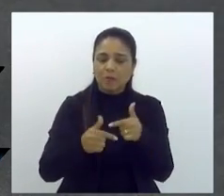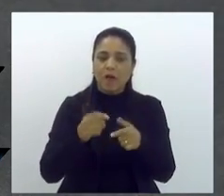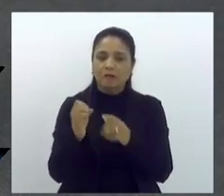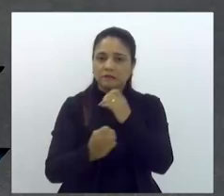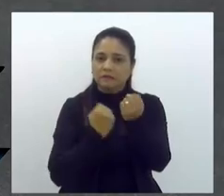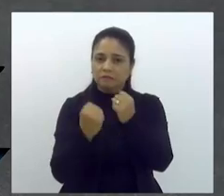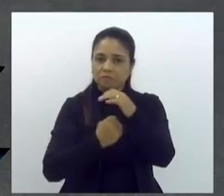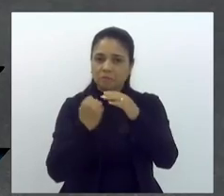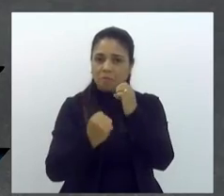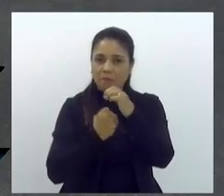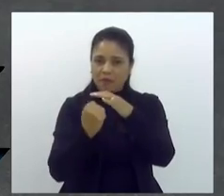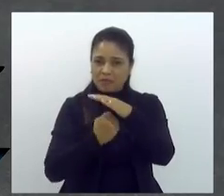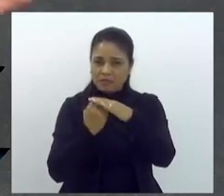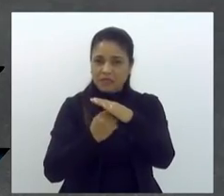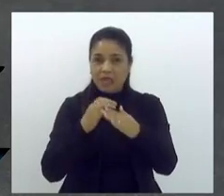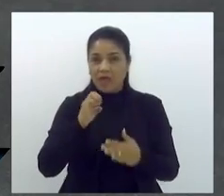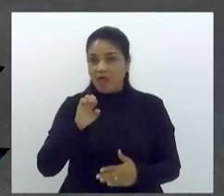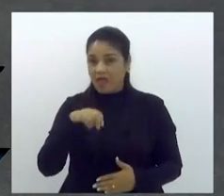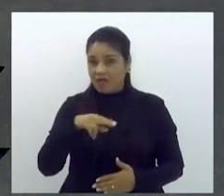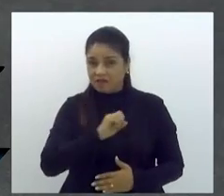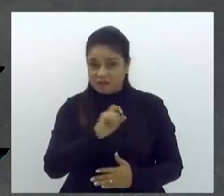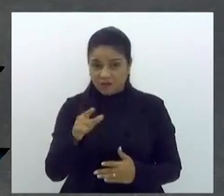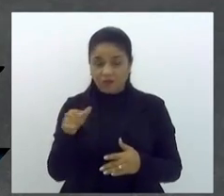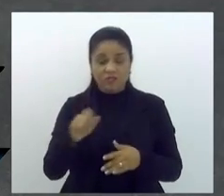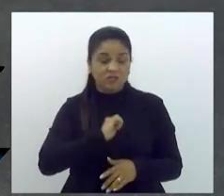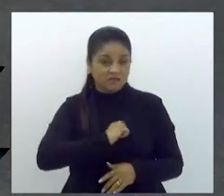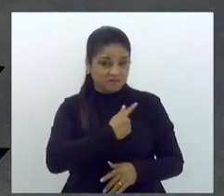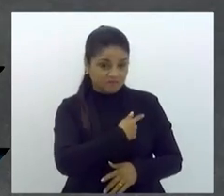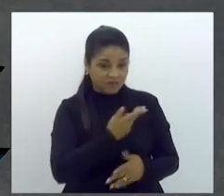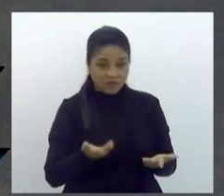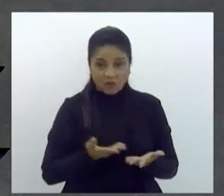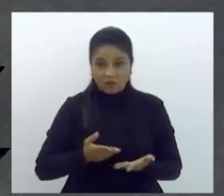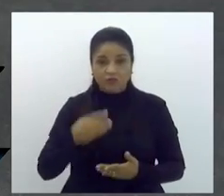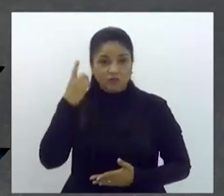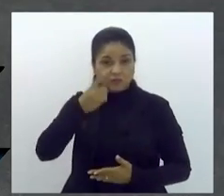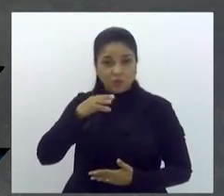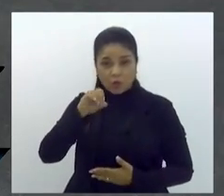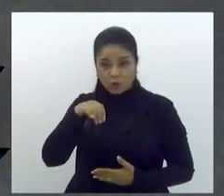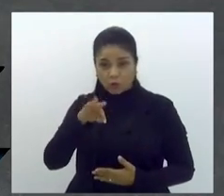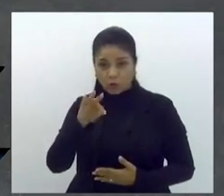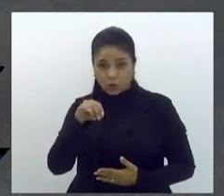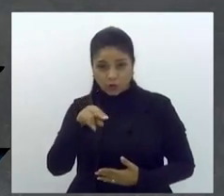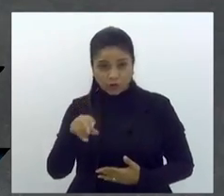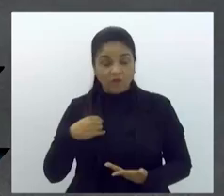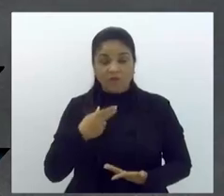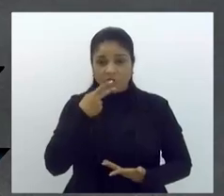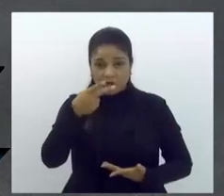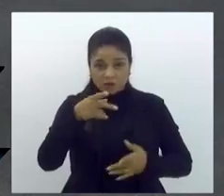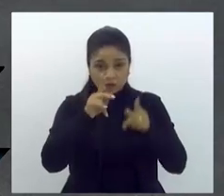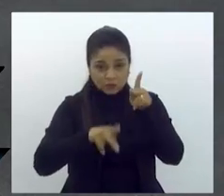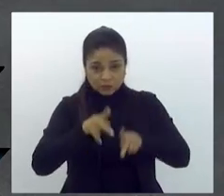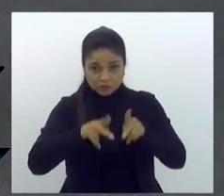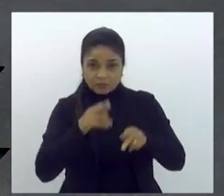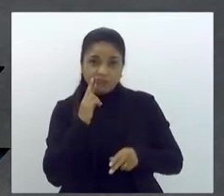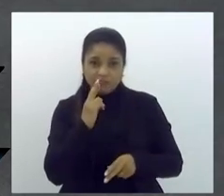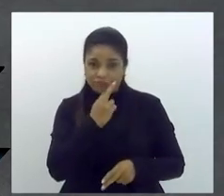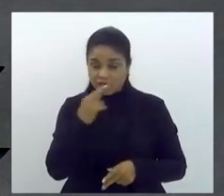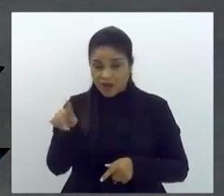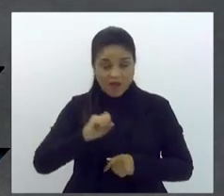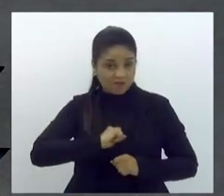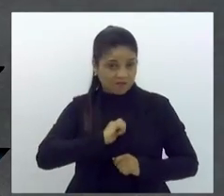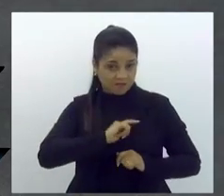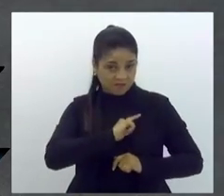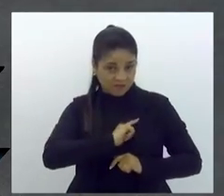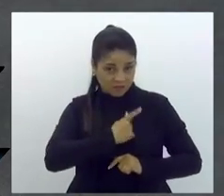aqui de lá de São Gonçalo hoje a gente nosso Deputado Antônio de Paula tava falando aqui do restaurante do povo e lá em São Gonçalo